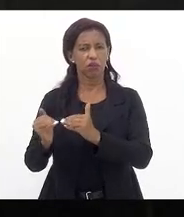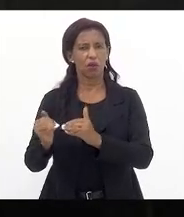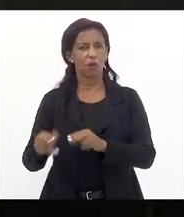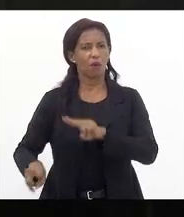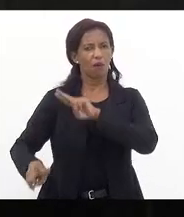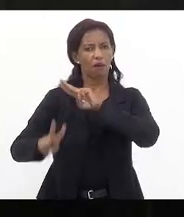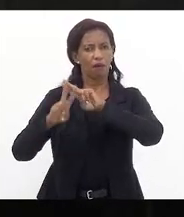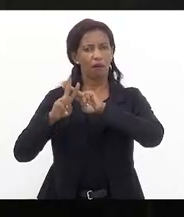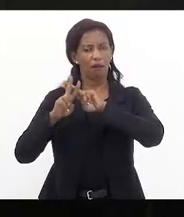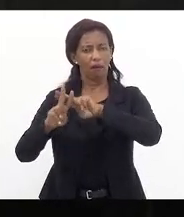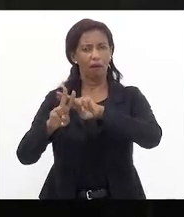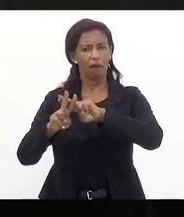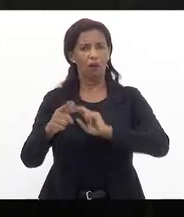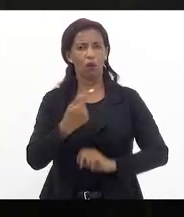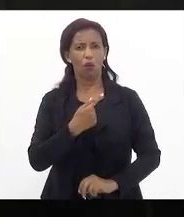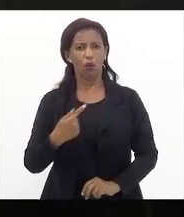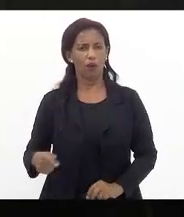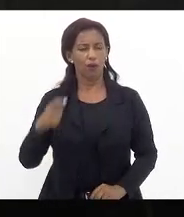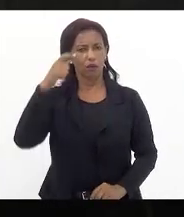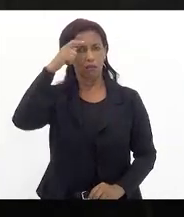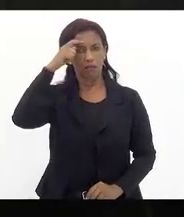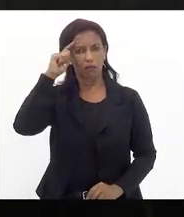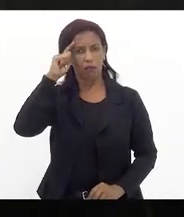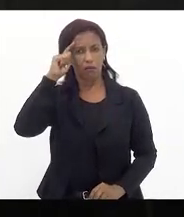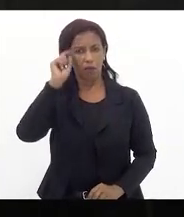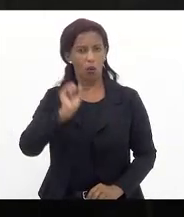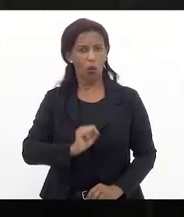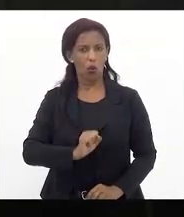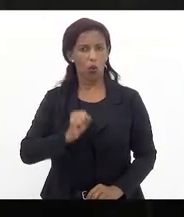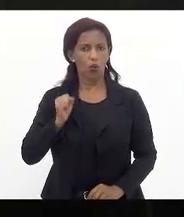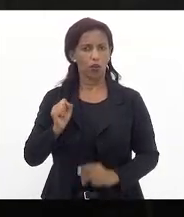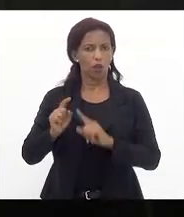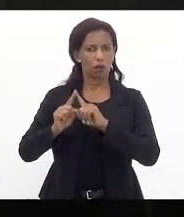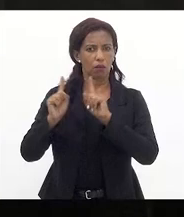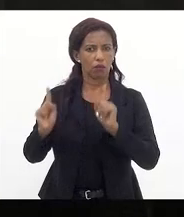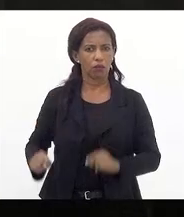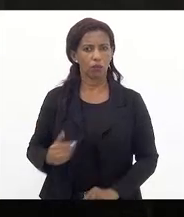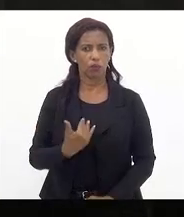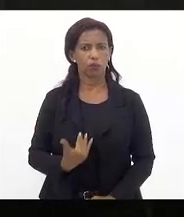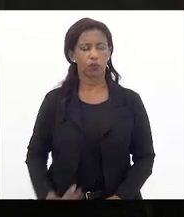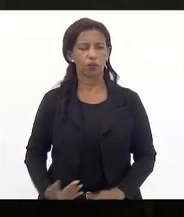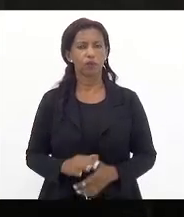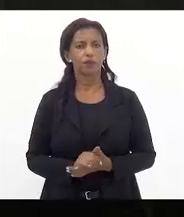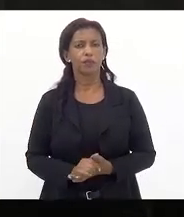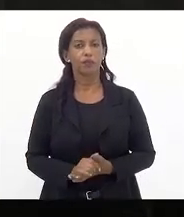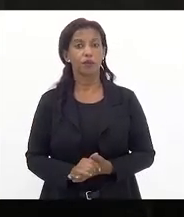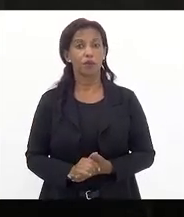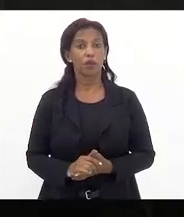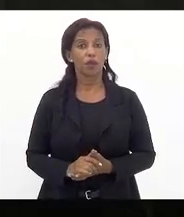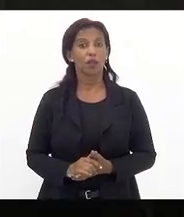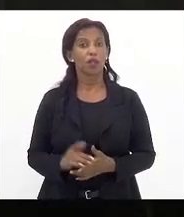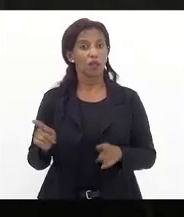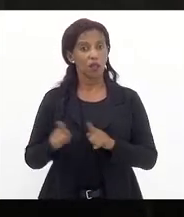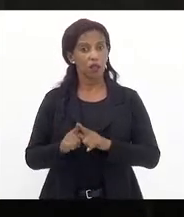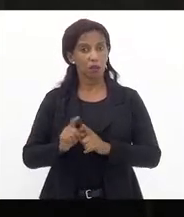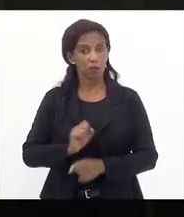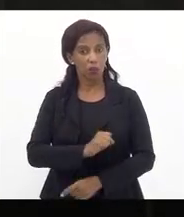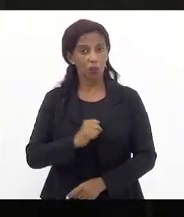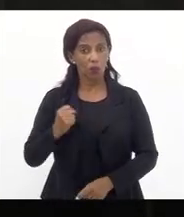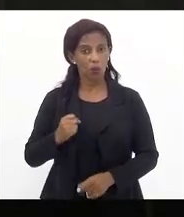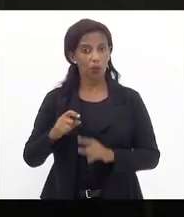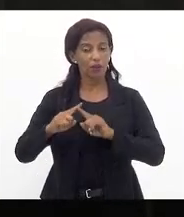hashtag governador Cláudio Castro odeia os servidores públicos e odeia um pouco mais